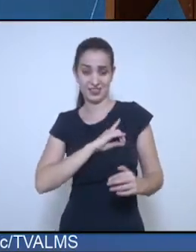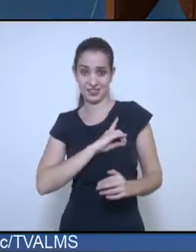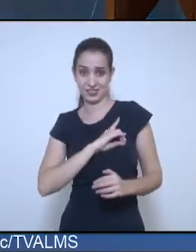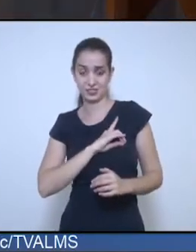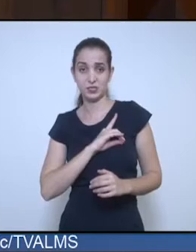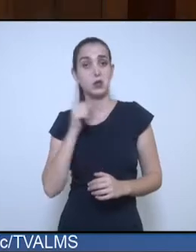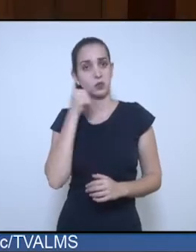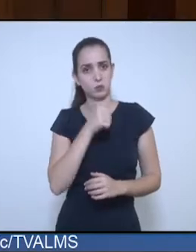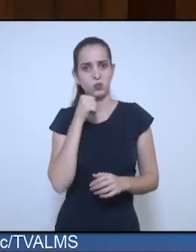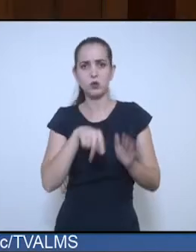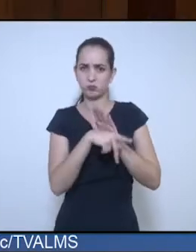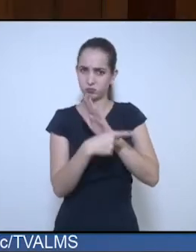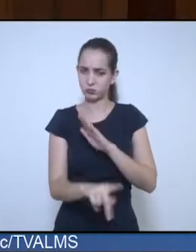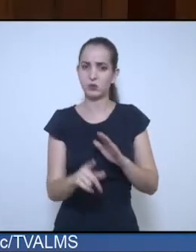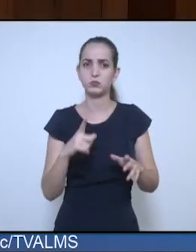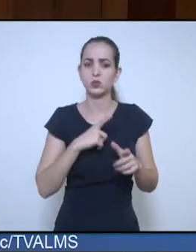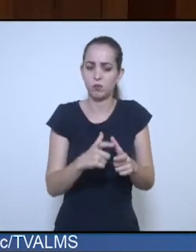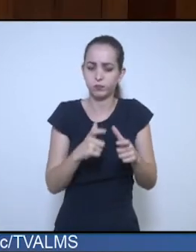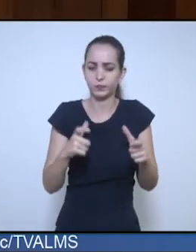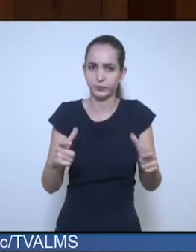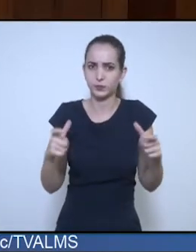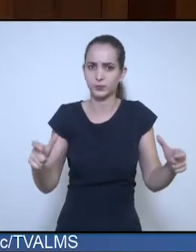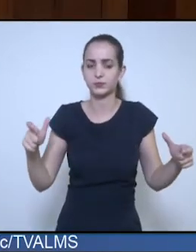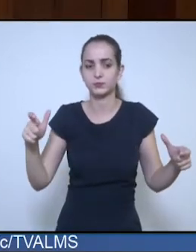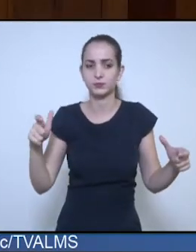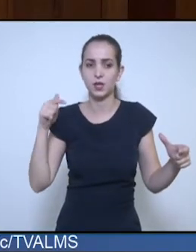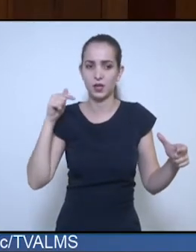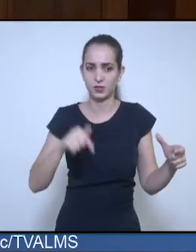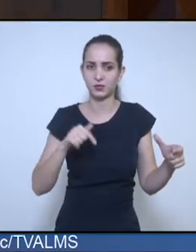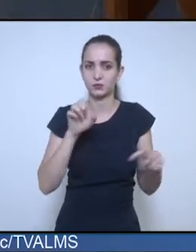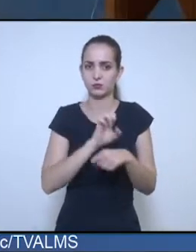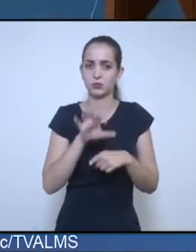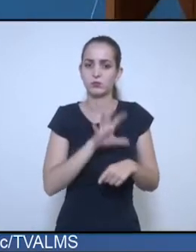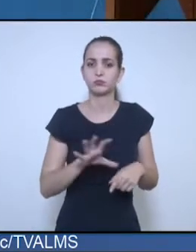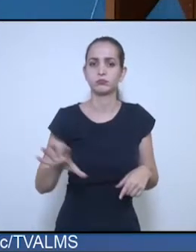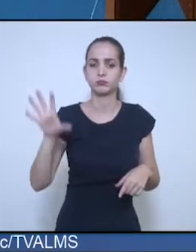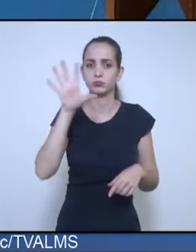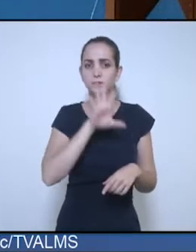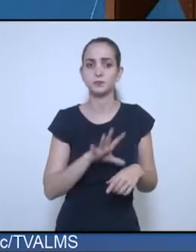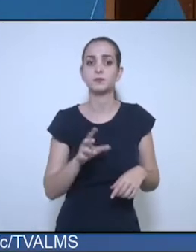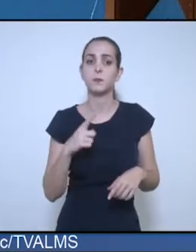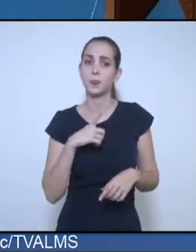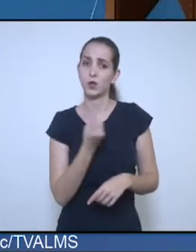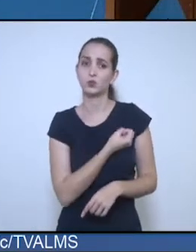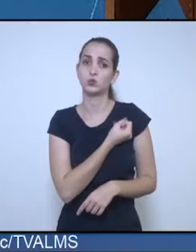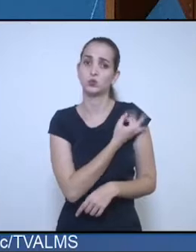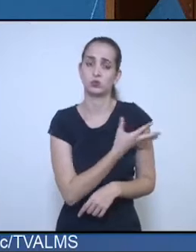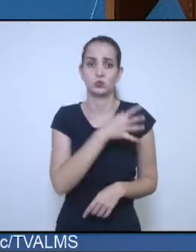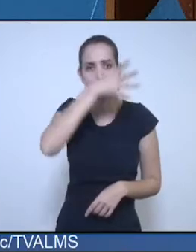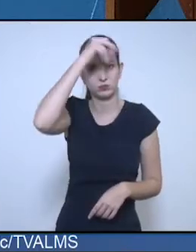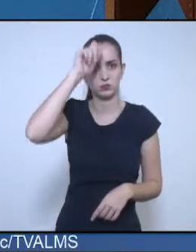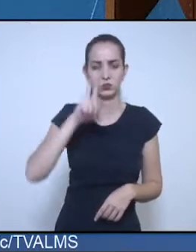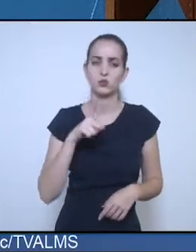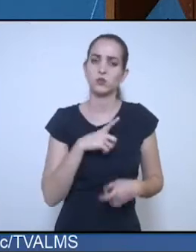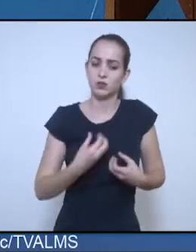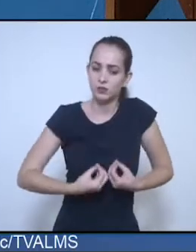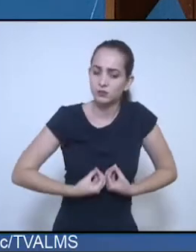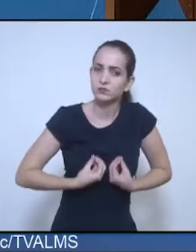e ampliando por todo o Estado esse empoderamento. Eu acredito que os números do Mato Grosso do Sul, eles se